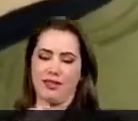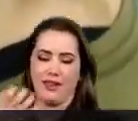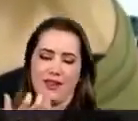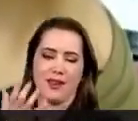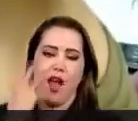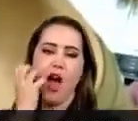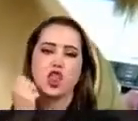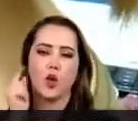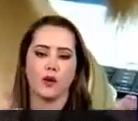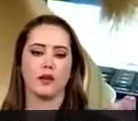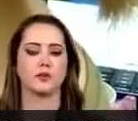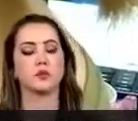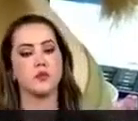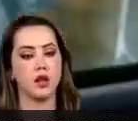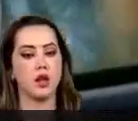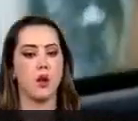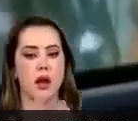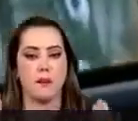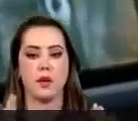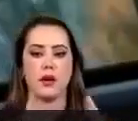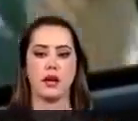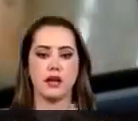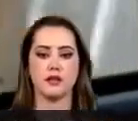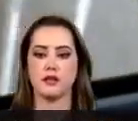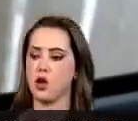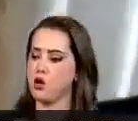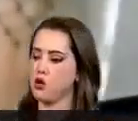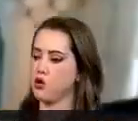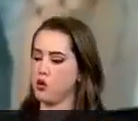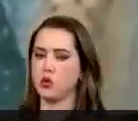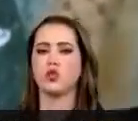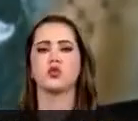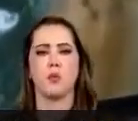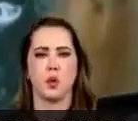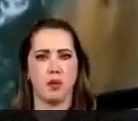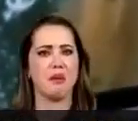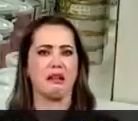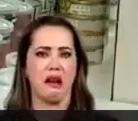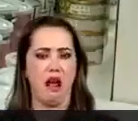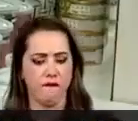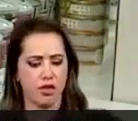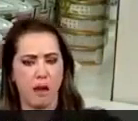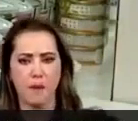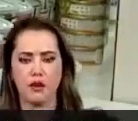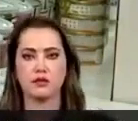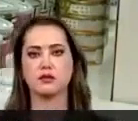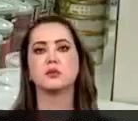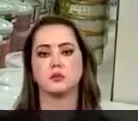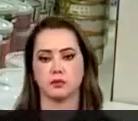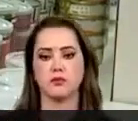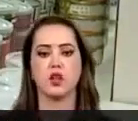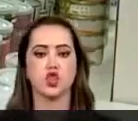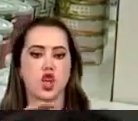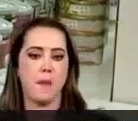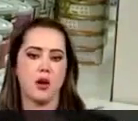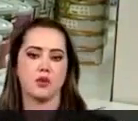de animais, Helena abriu as portas de sua casa para Otto, que estava com um machucado grave na pata. A gente acabou pegando um amor danado e o Bob,